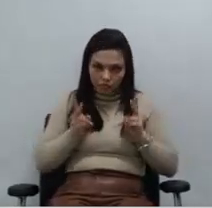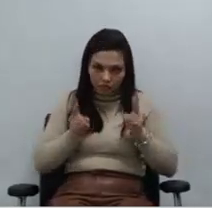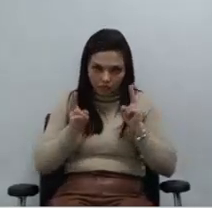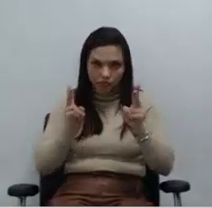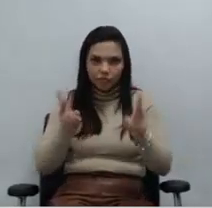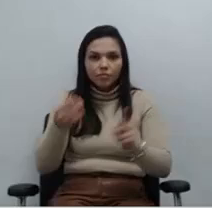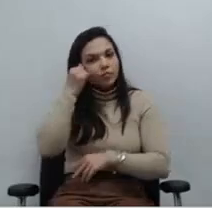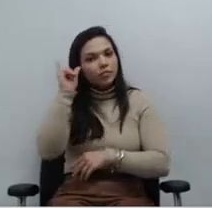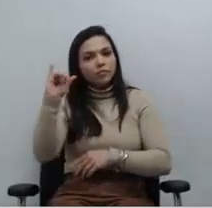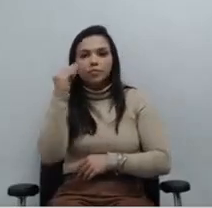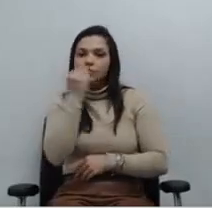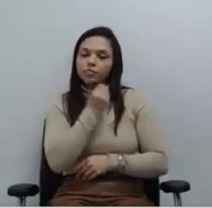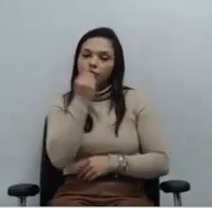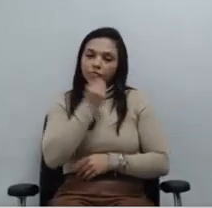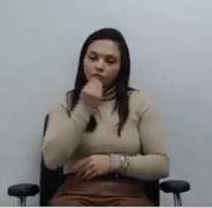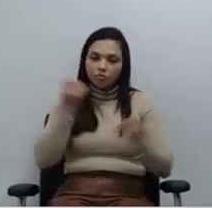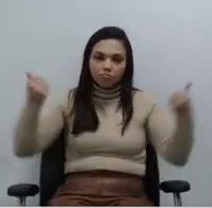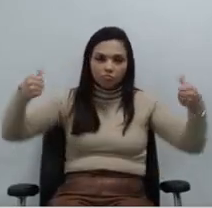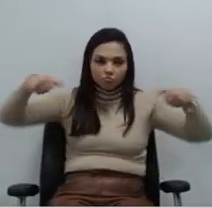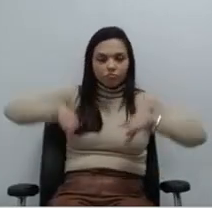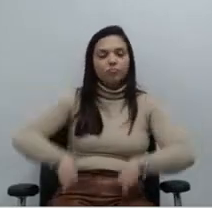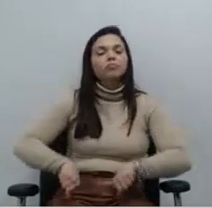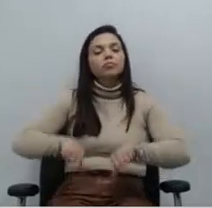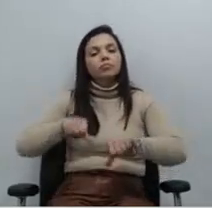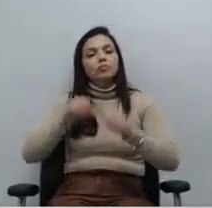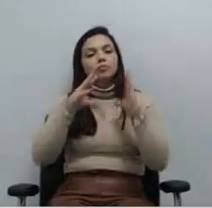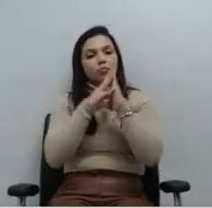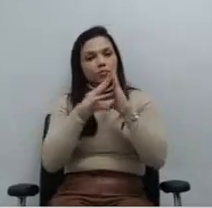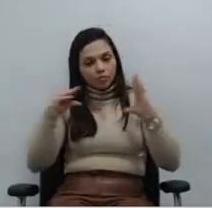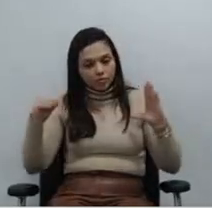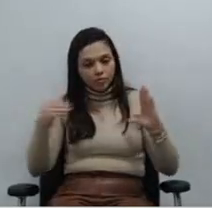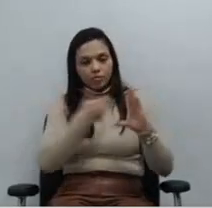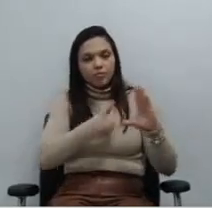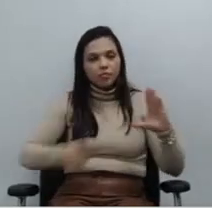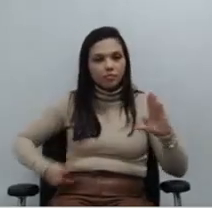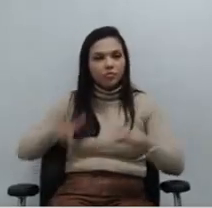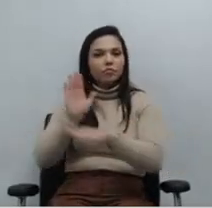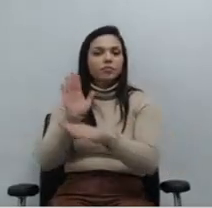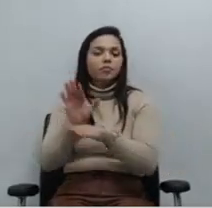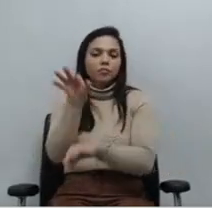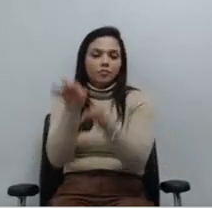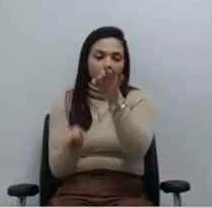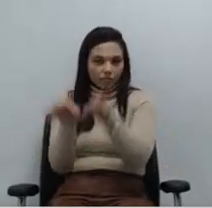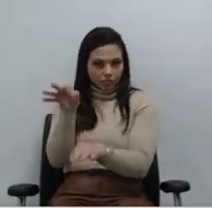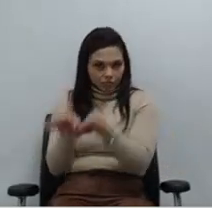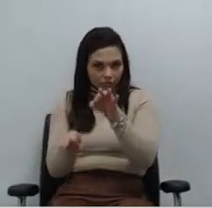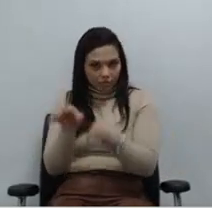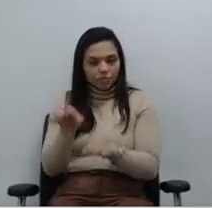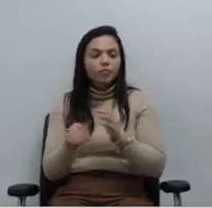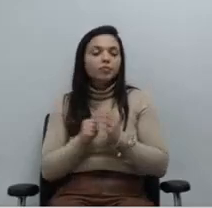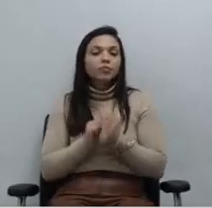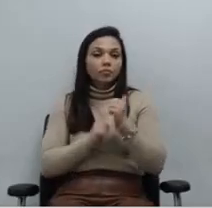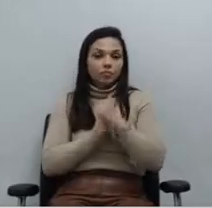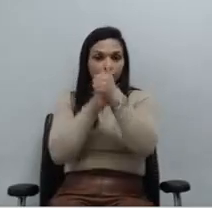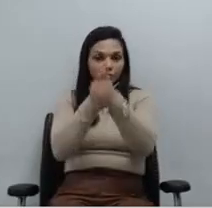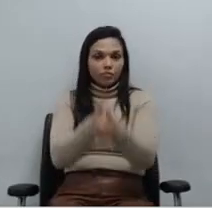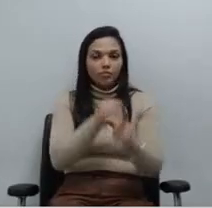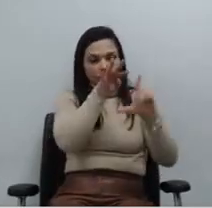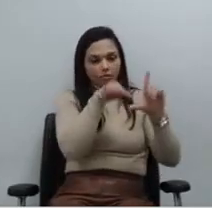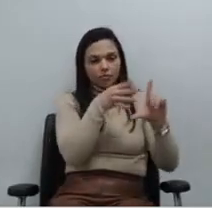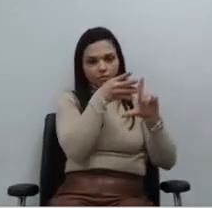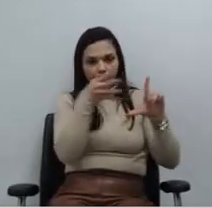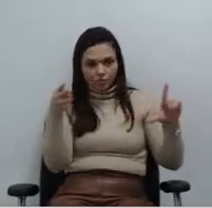de enfraquecer o modelo público de assistência jurídica integral e gratuita. O memorando apresentado ele é acompanhado de uma planilha de Excel